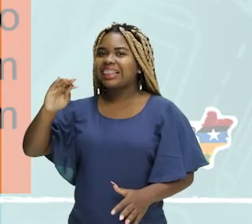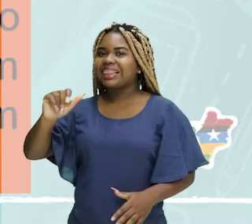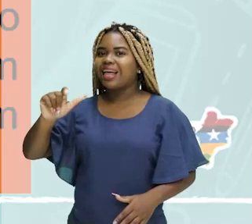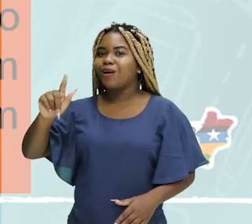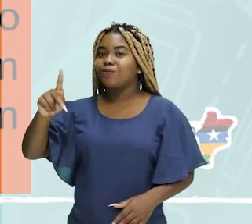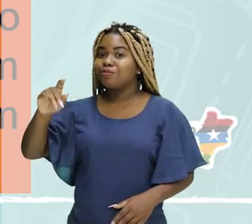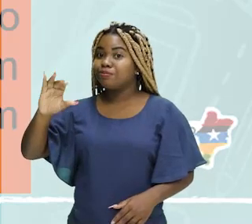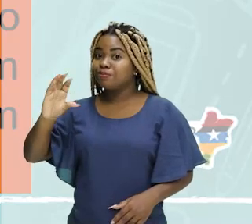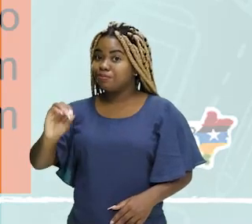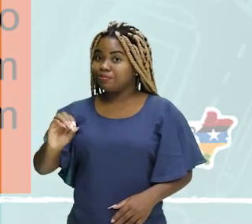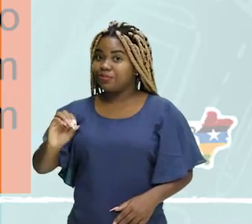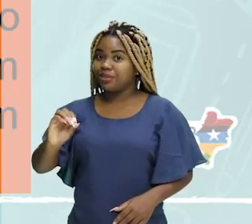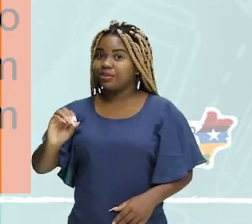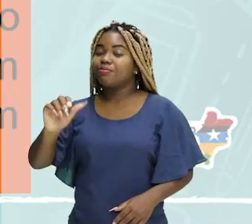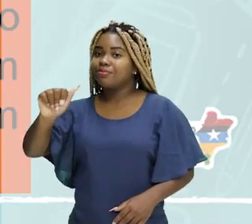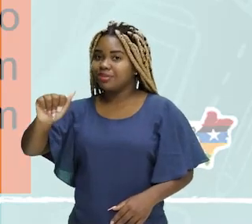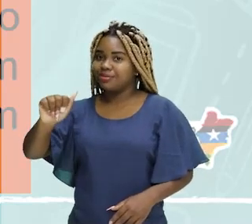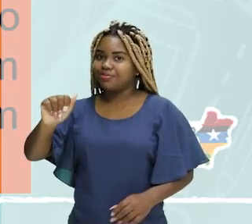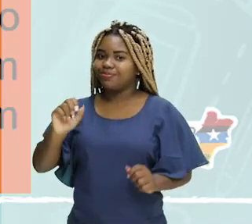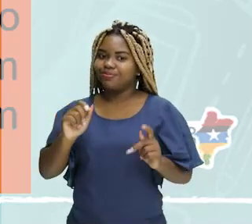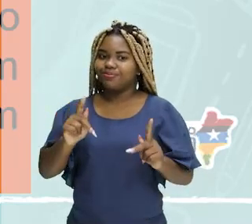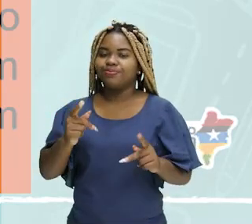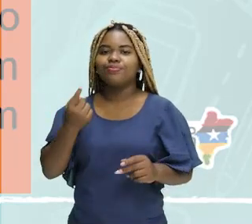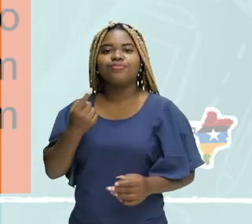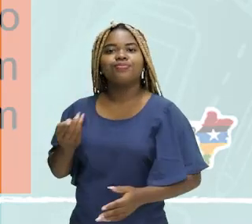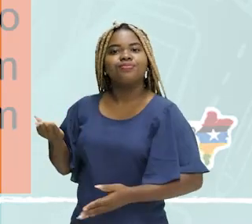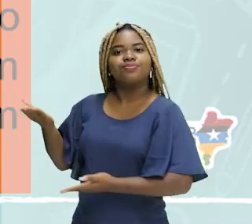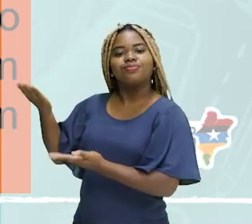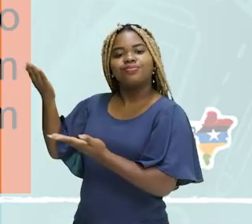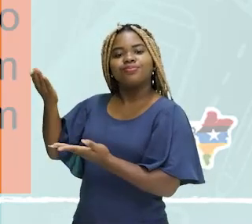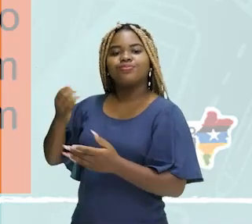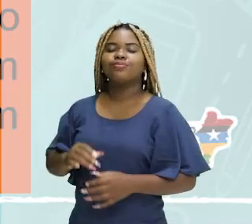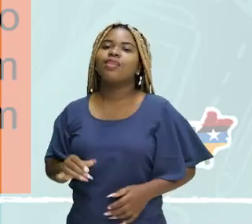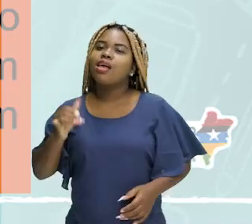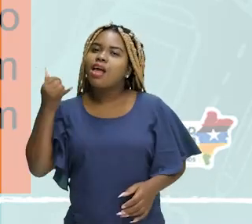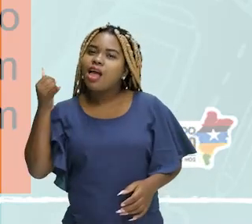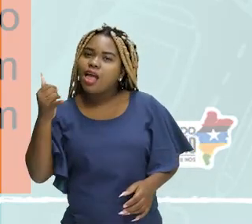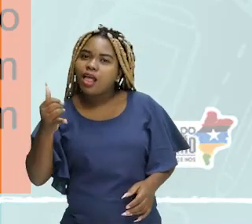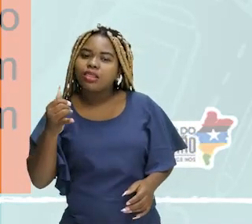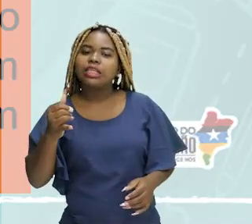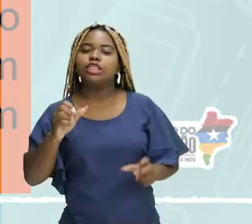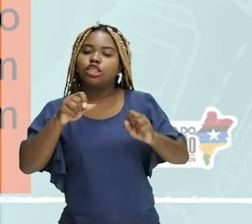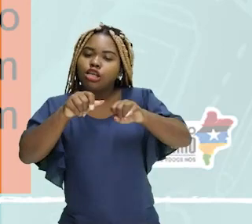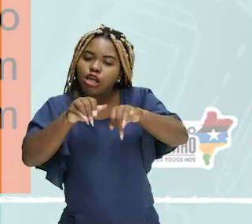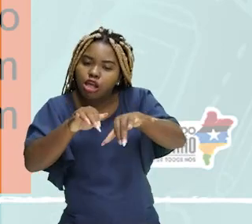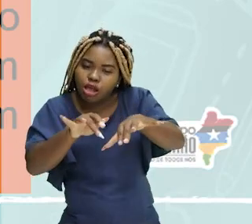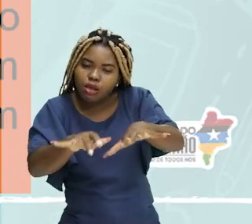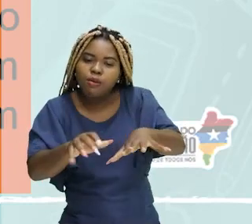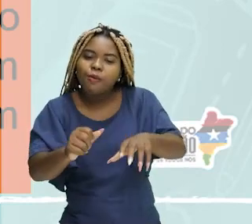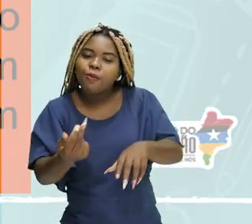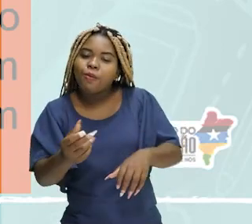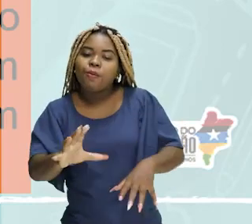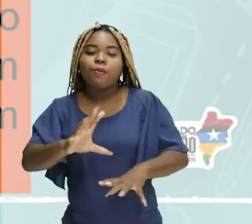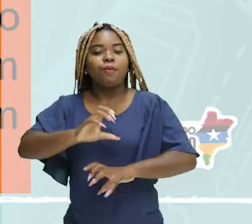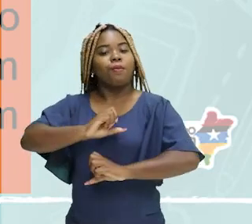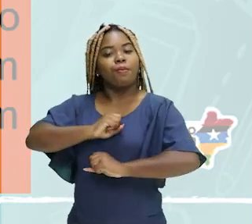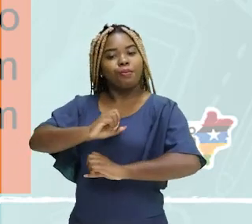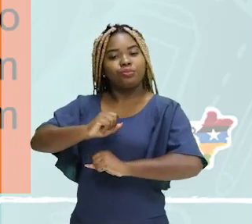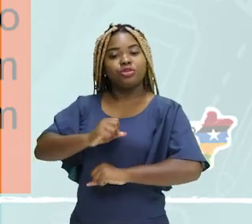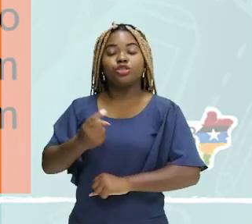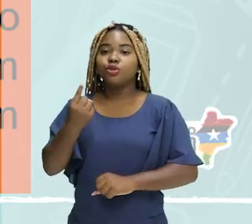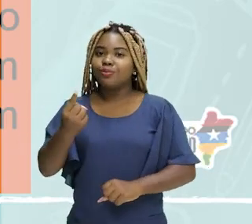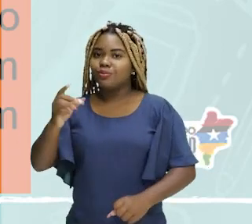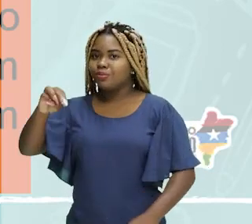combustão, nós temos a seguinte, é a energia liberada ou absorvida na combustão completa de um mol de